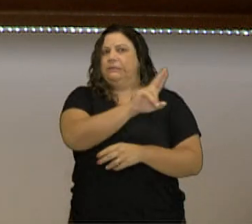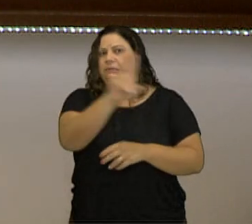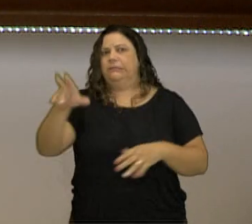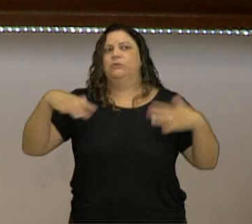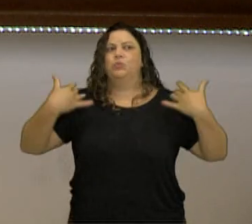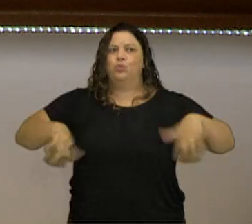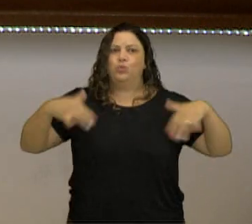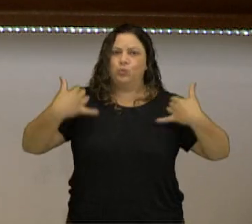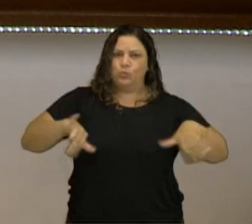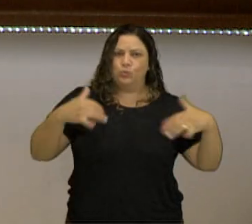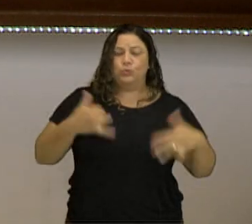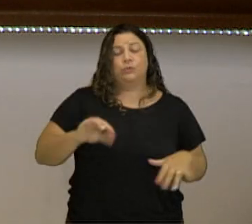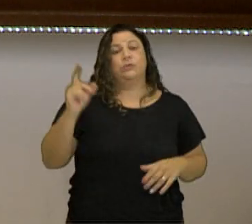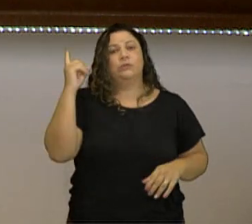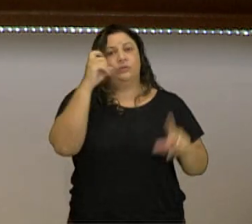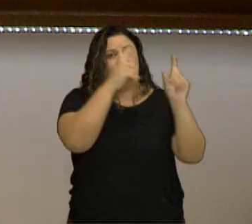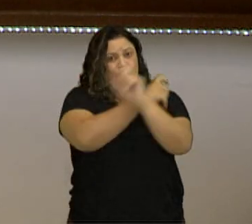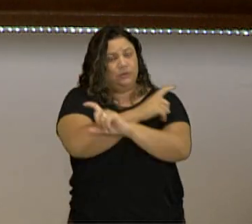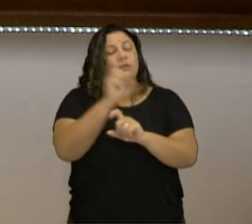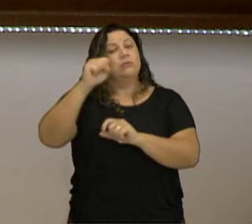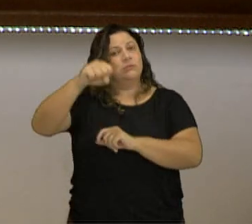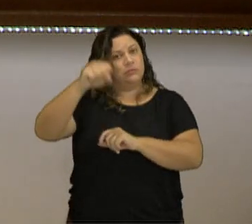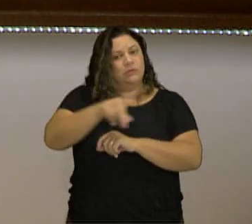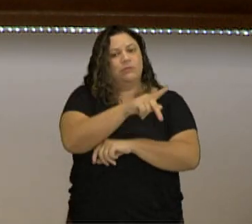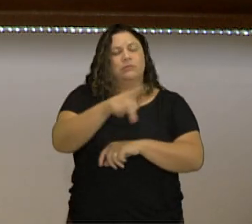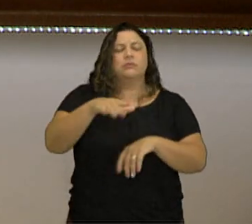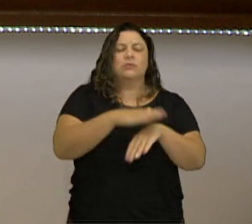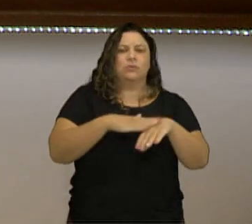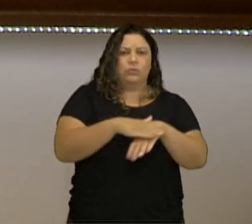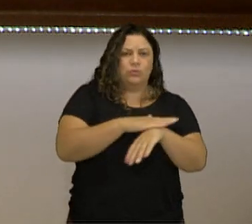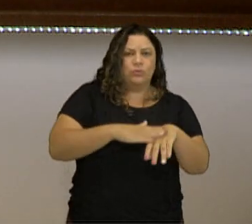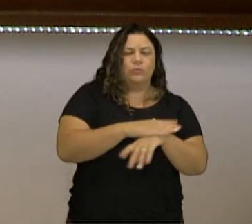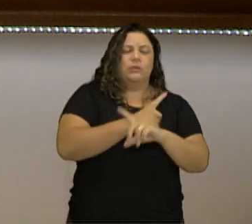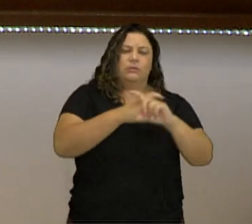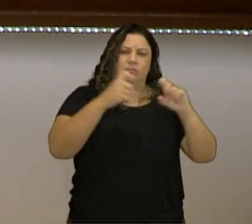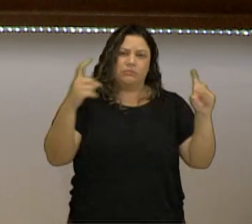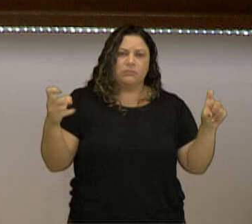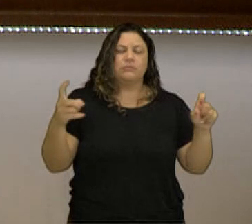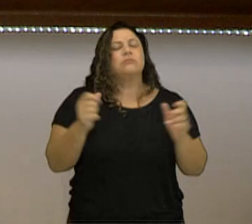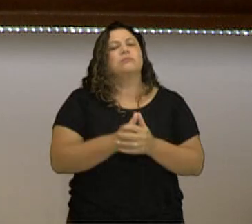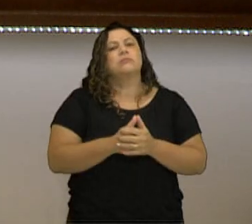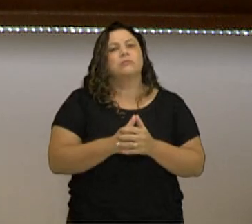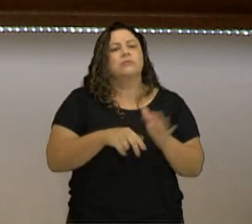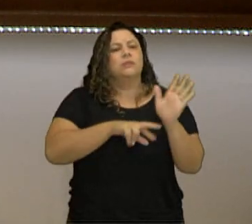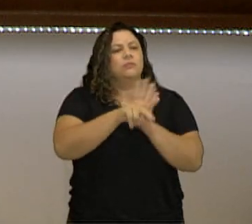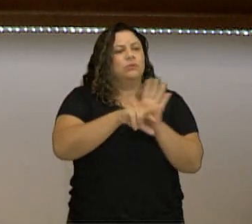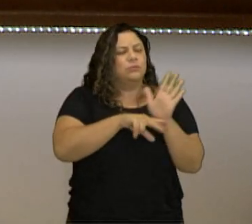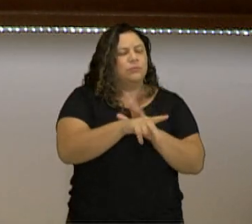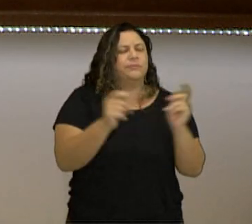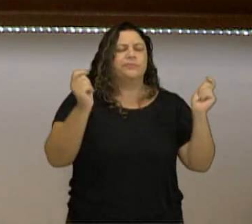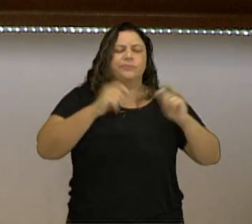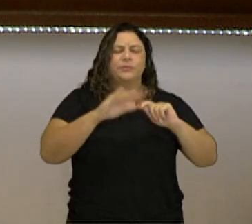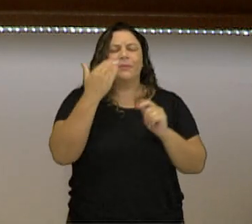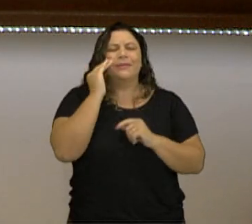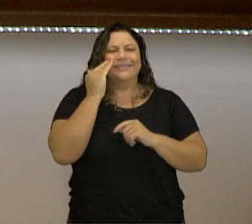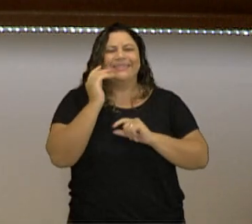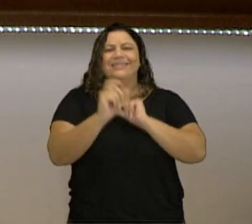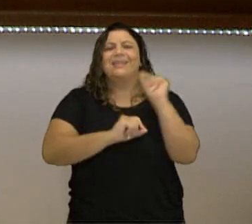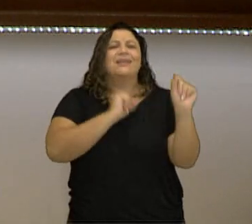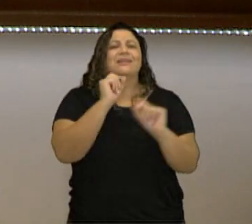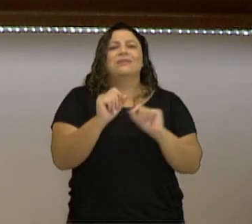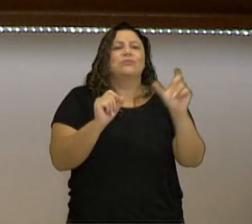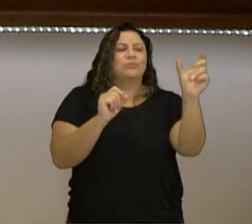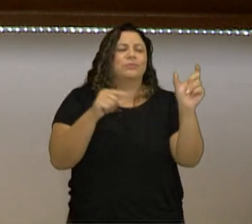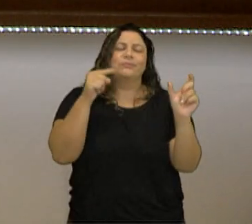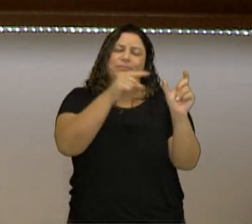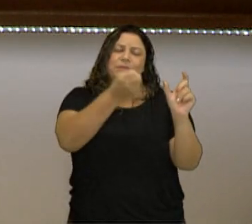difíceis. Sim, você tem que conversar com o seu professor de ciências, né? De biologia, para entender um pouquinho mais sobre isso e